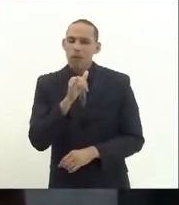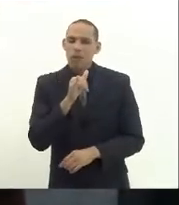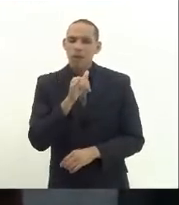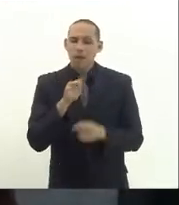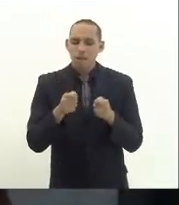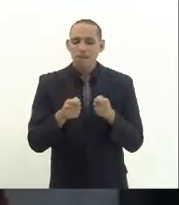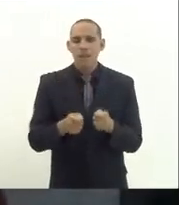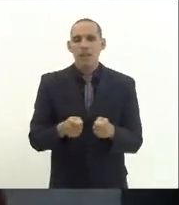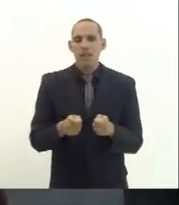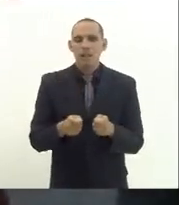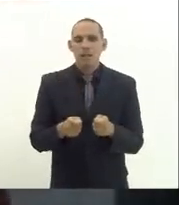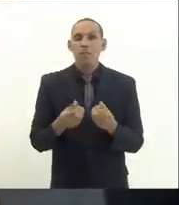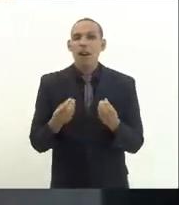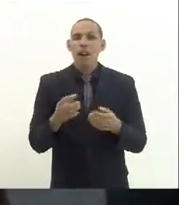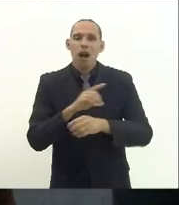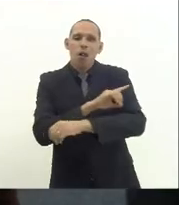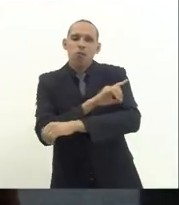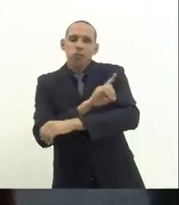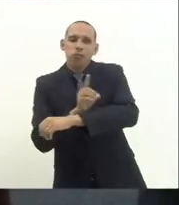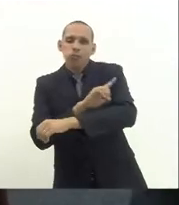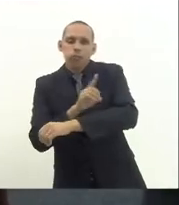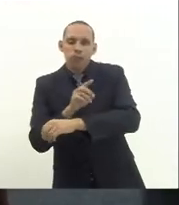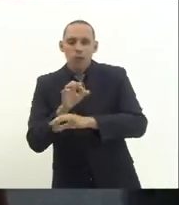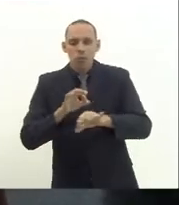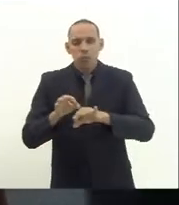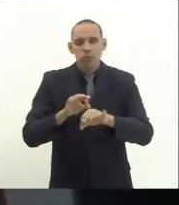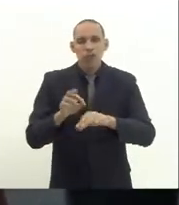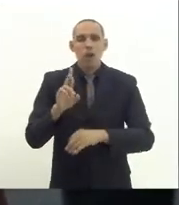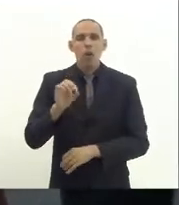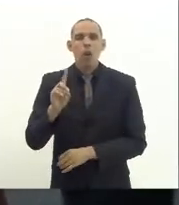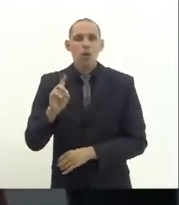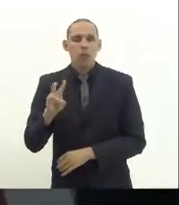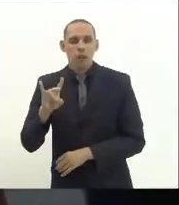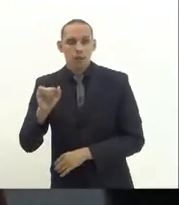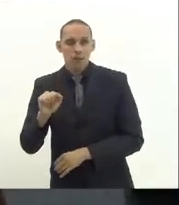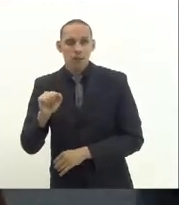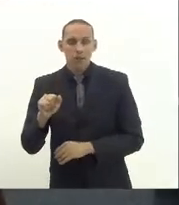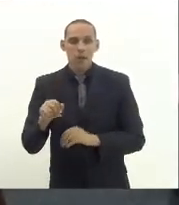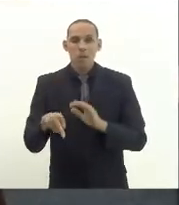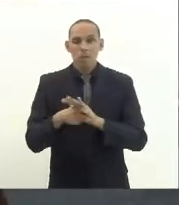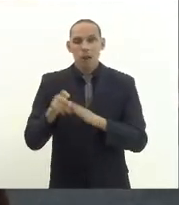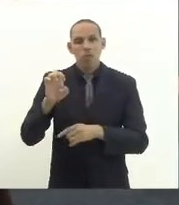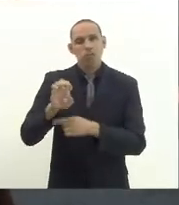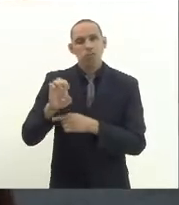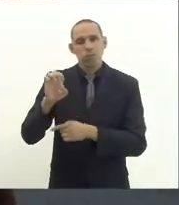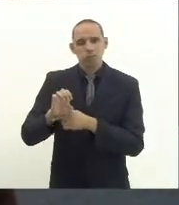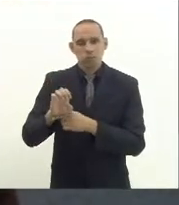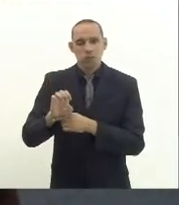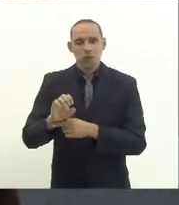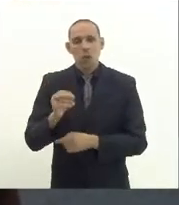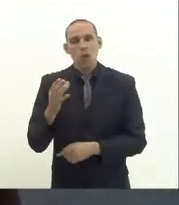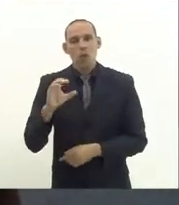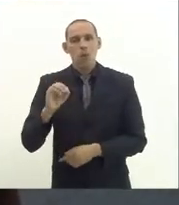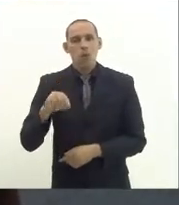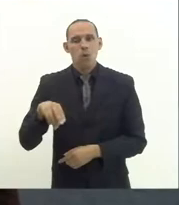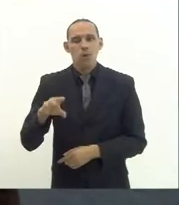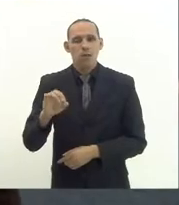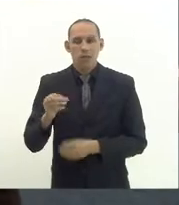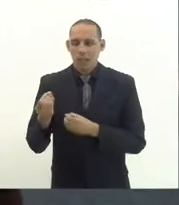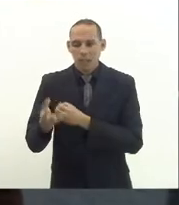fixos para controle de velocidade nas rodovias concedidas e estaduais pontos